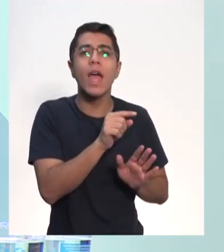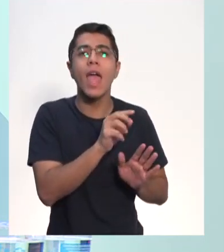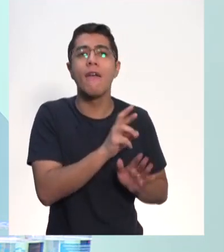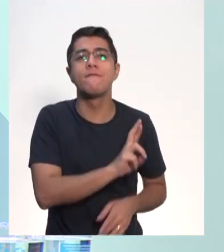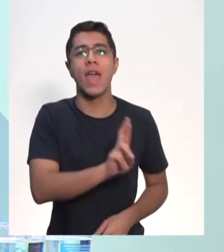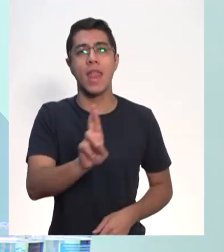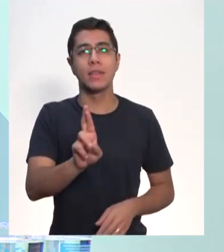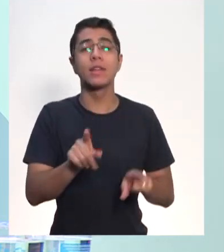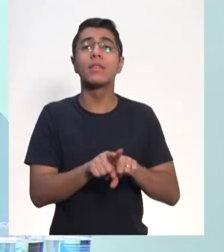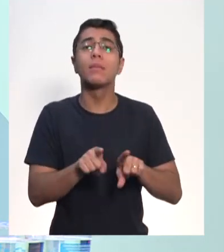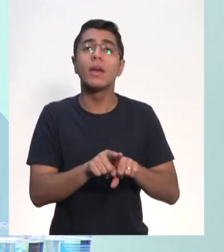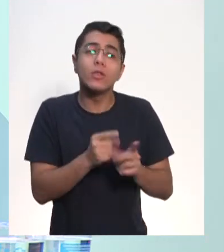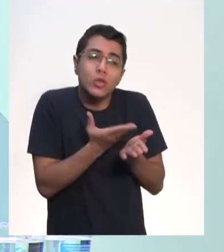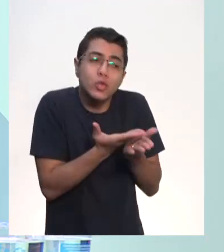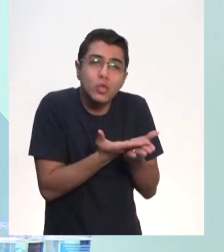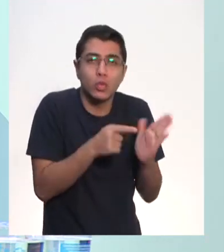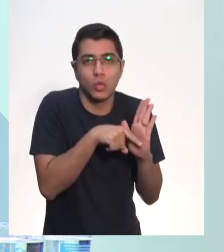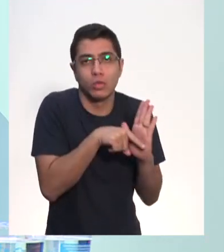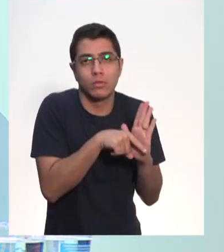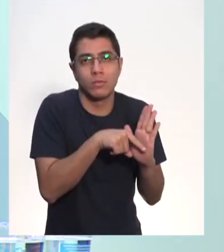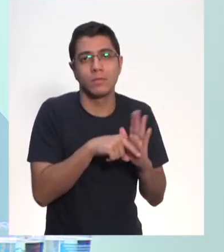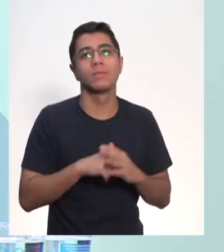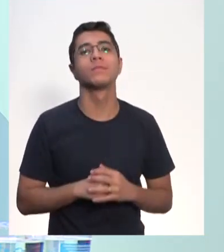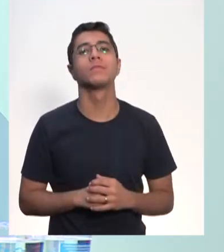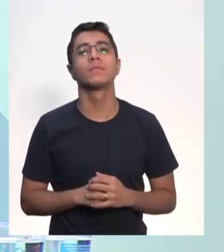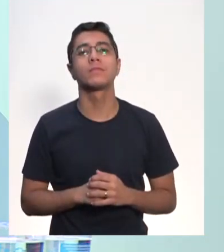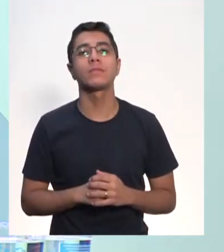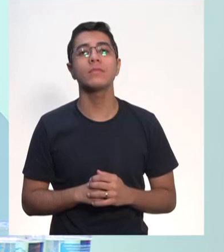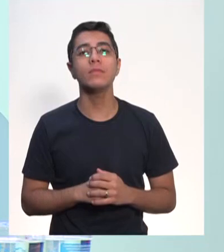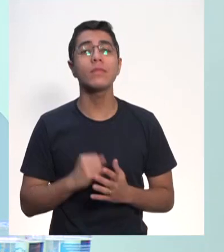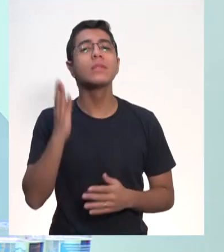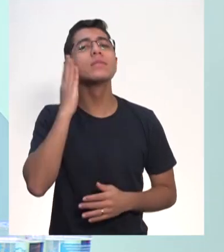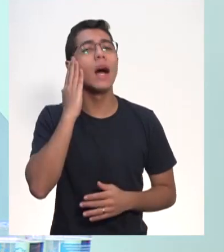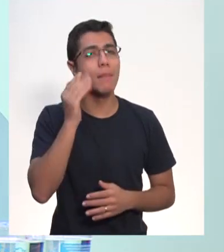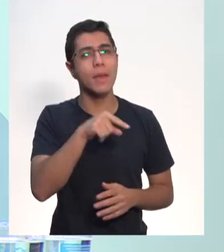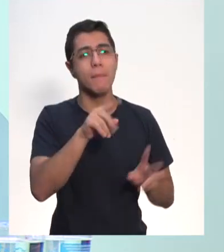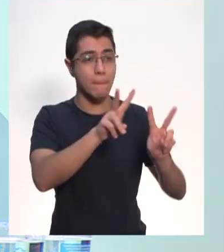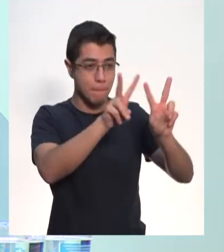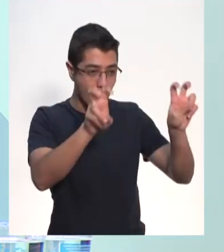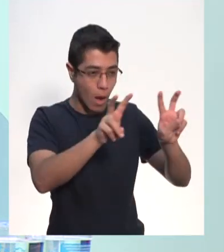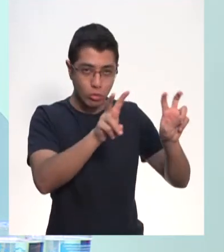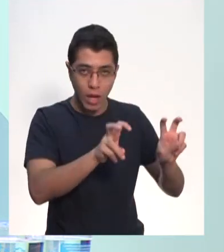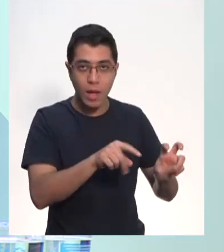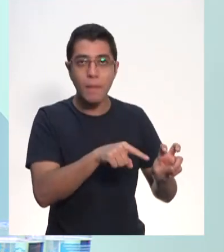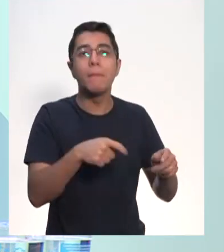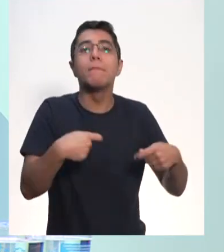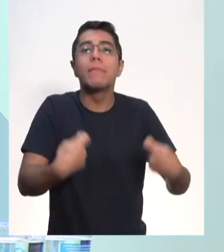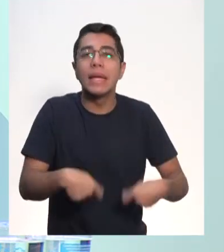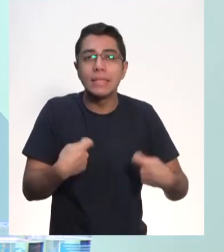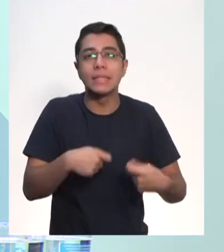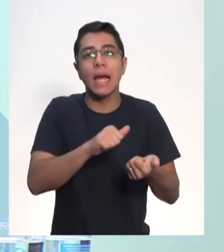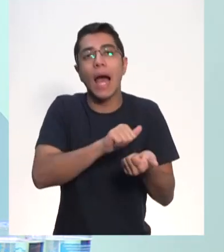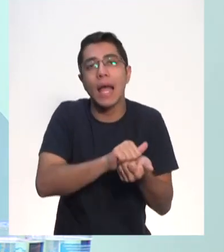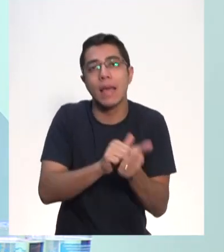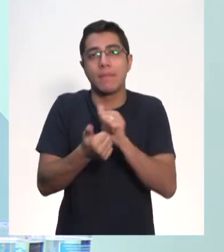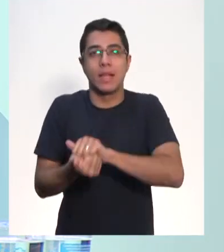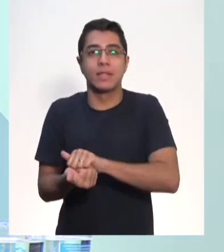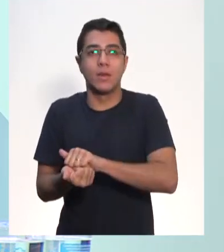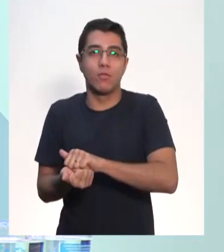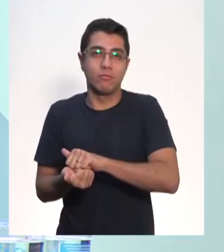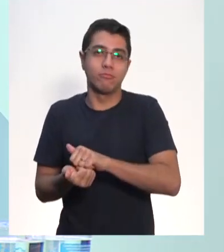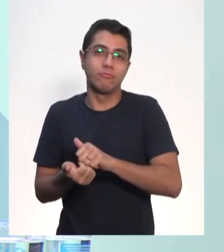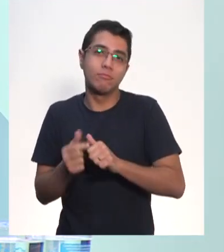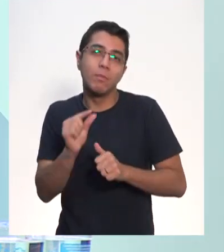que, claro, precisarão de uma adaptação, de uma transposição para esse período. Então, agora mesmo eu estou